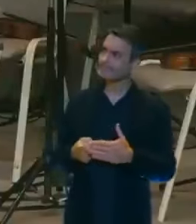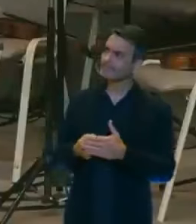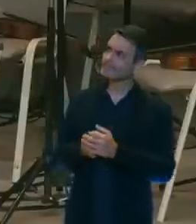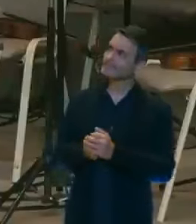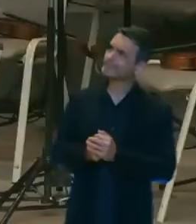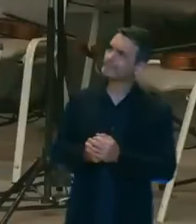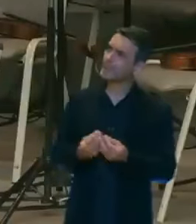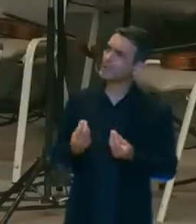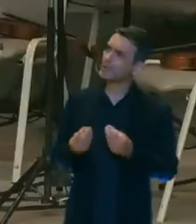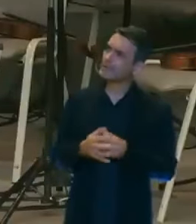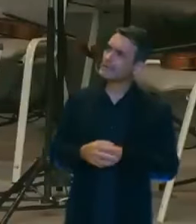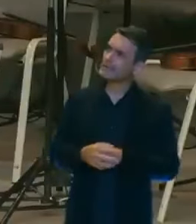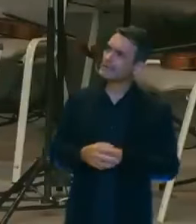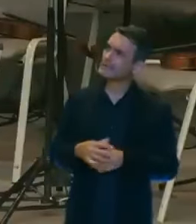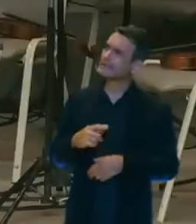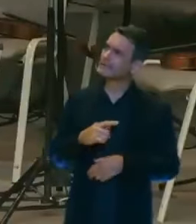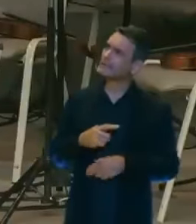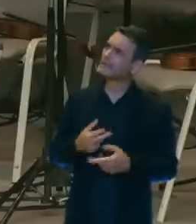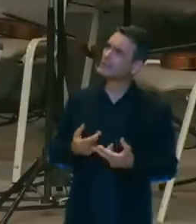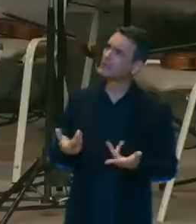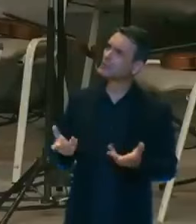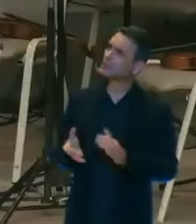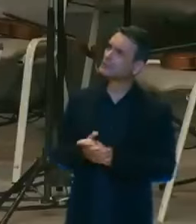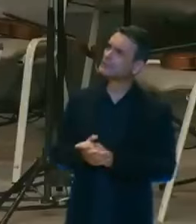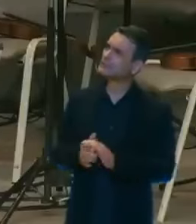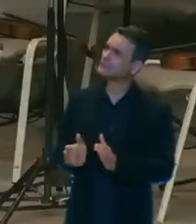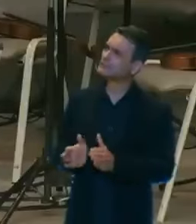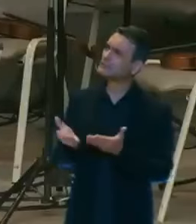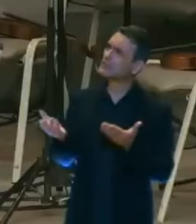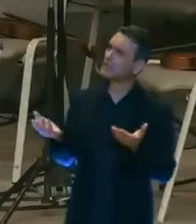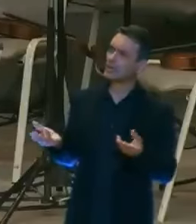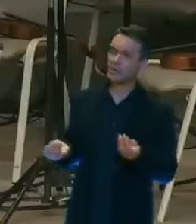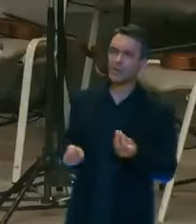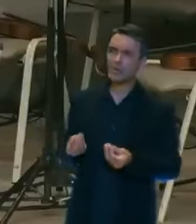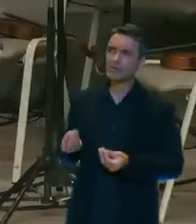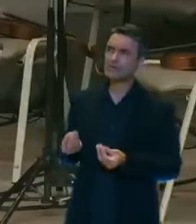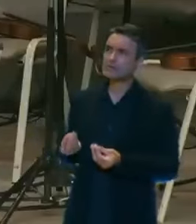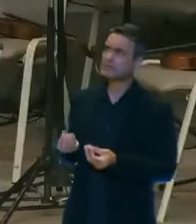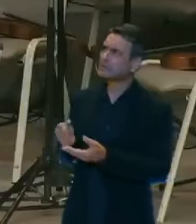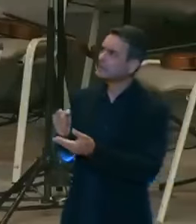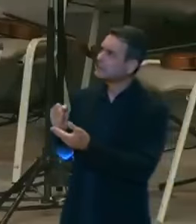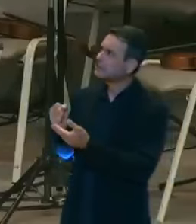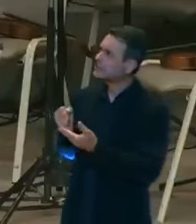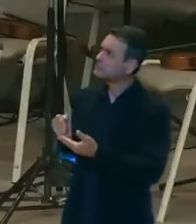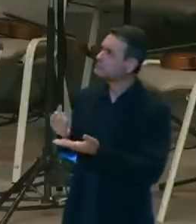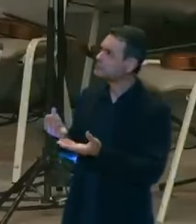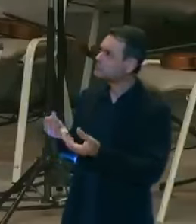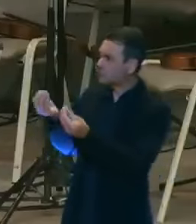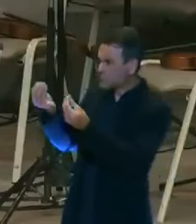algum recurso sobrenatural que nos fortalece?